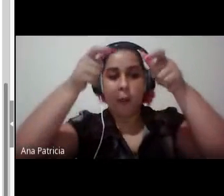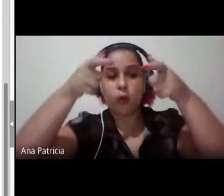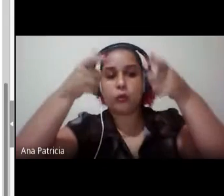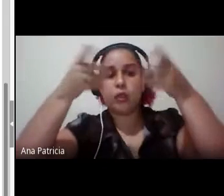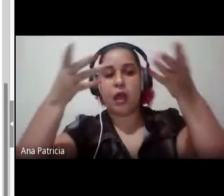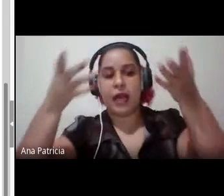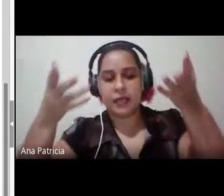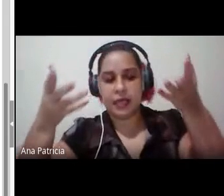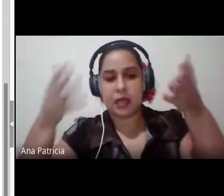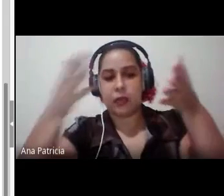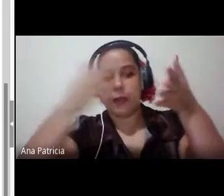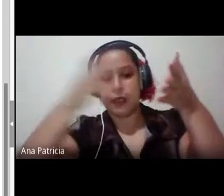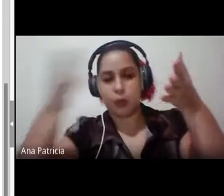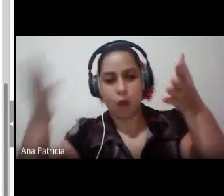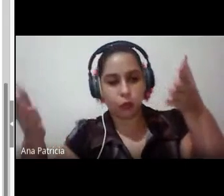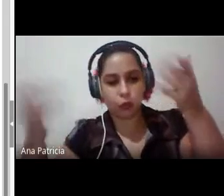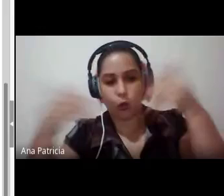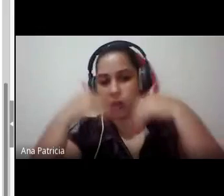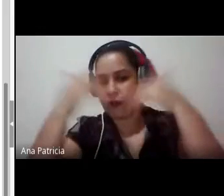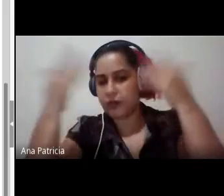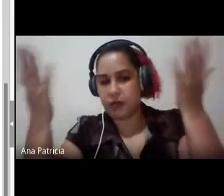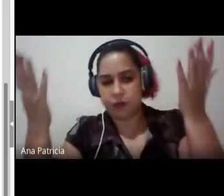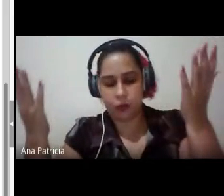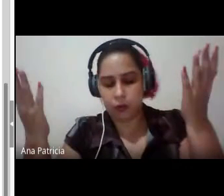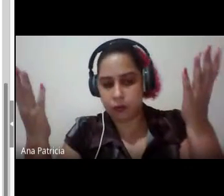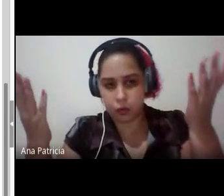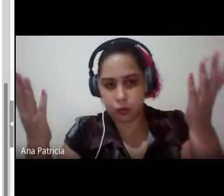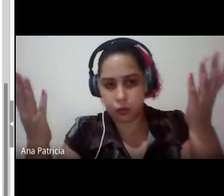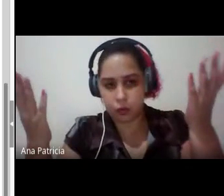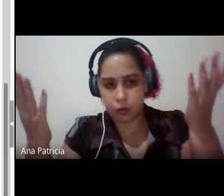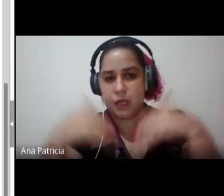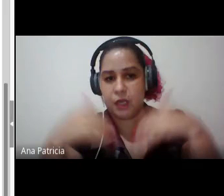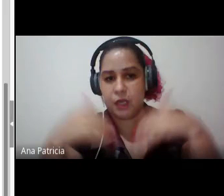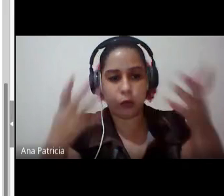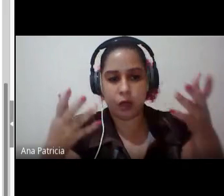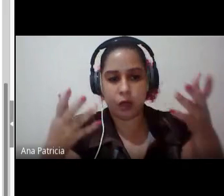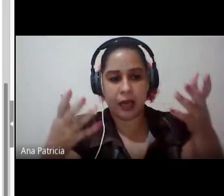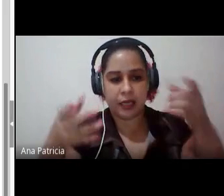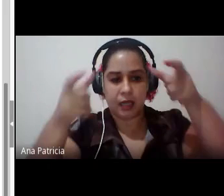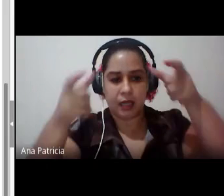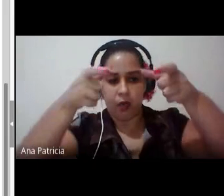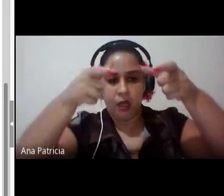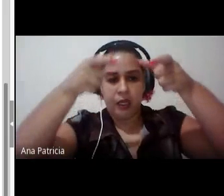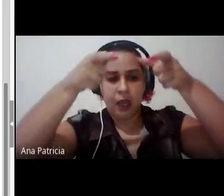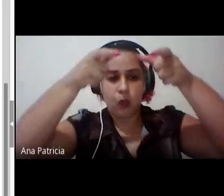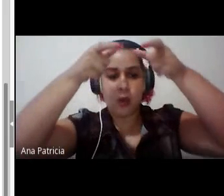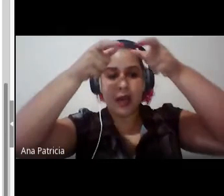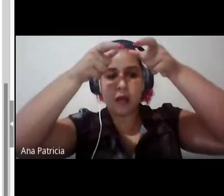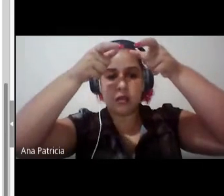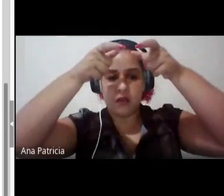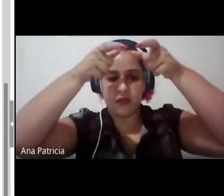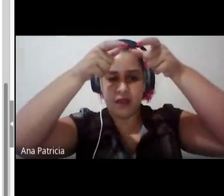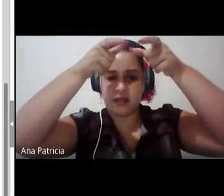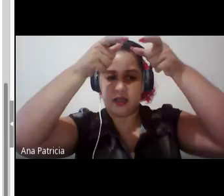Ou ponto de localização, depende do autor que você for estudar, ele também chama ponto de localização, que é o